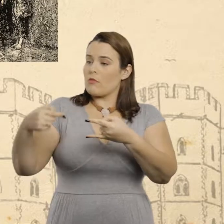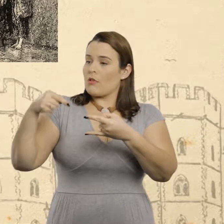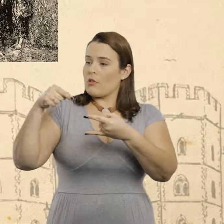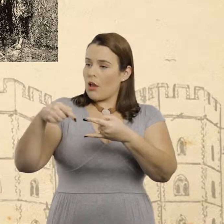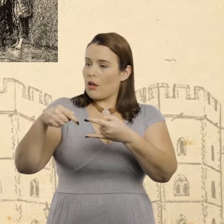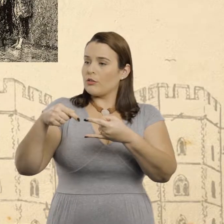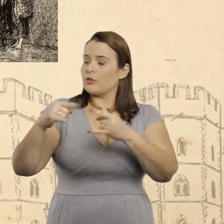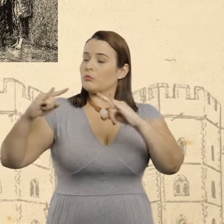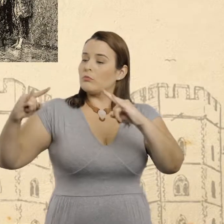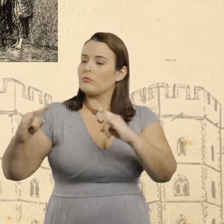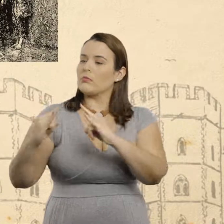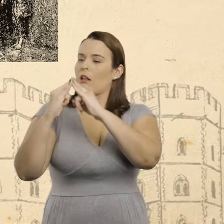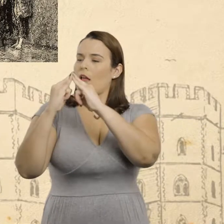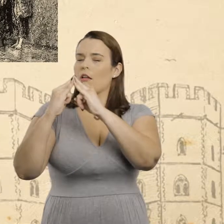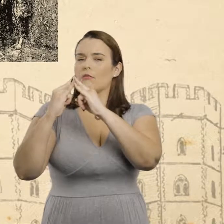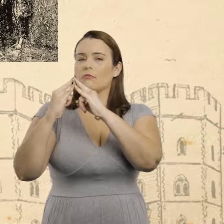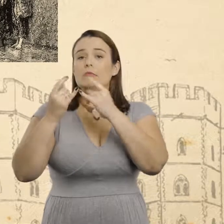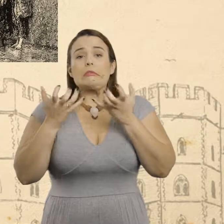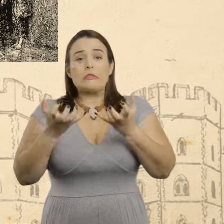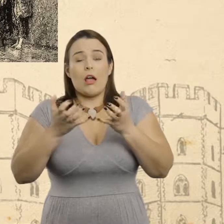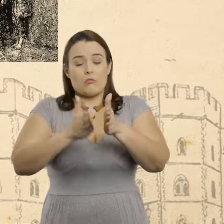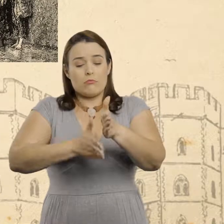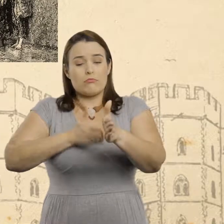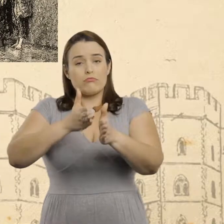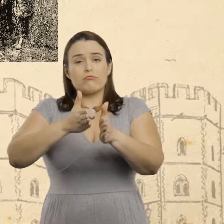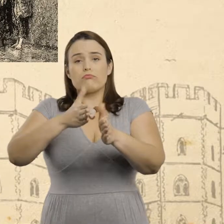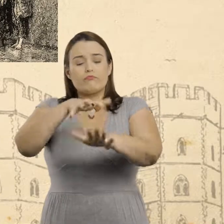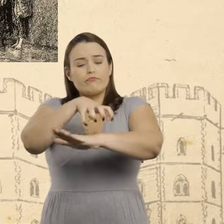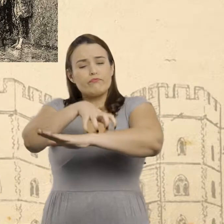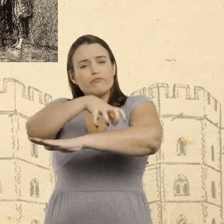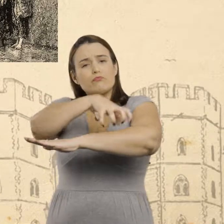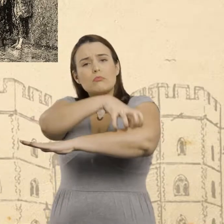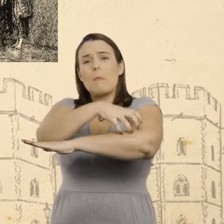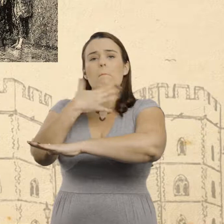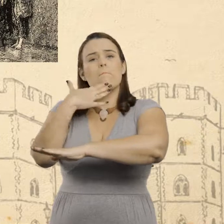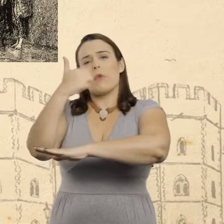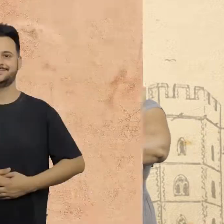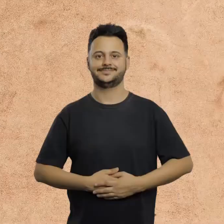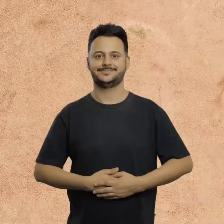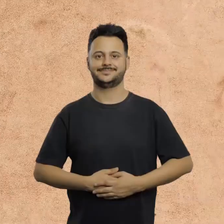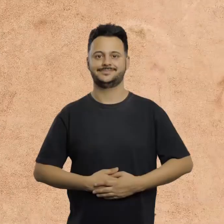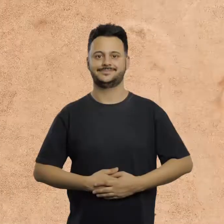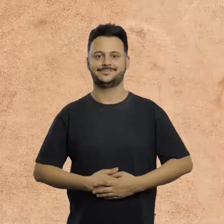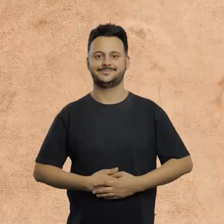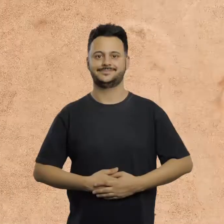Passepartout comprar um bilhete para Paris. Ele queria viajar no melhor vagão do trem.